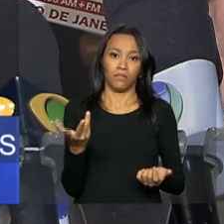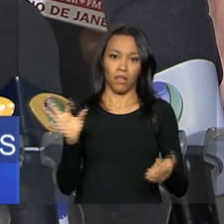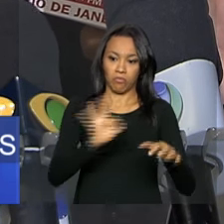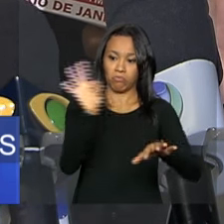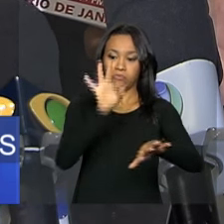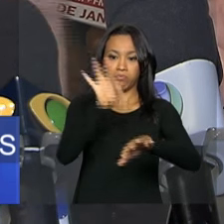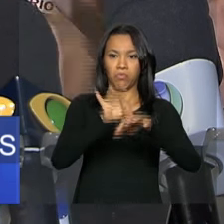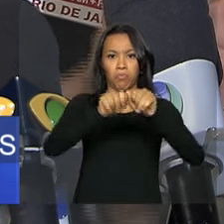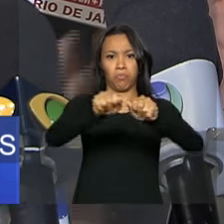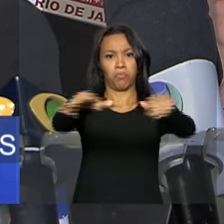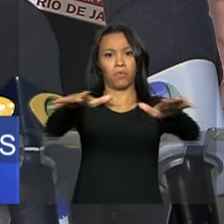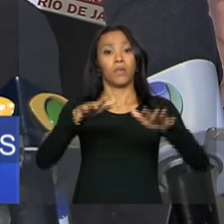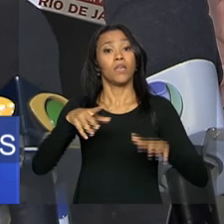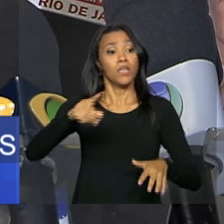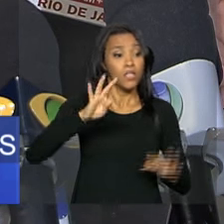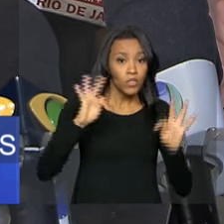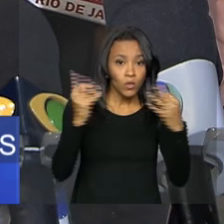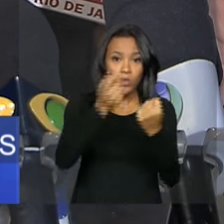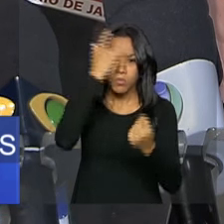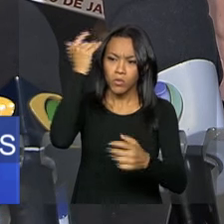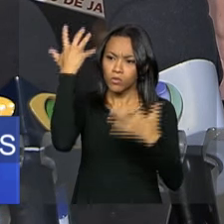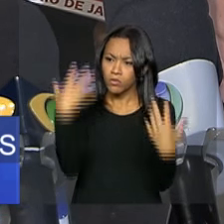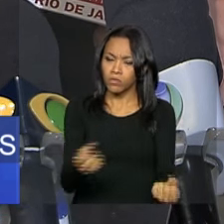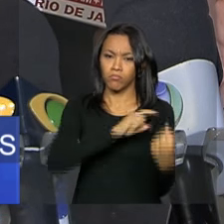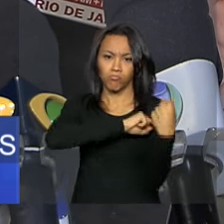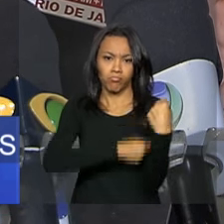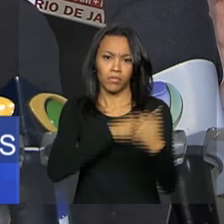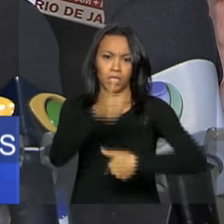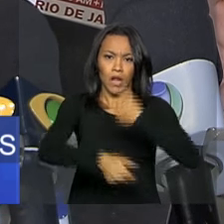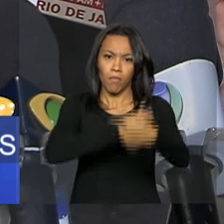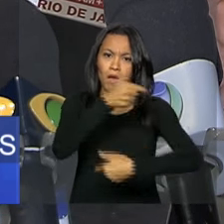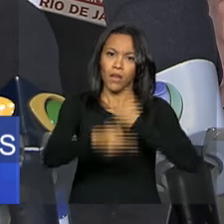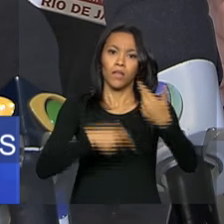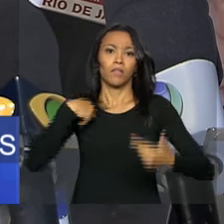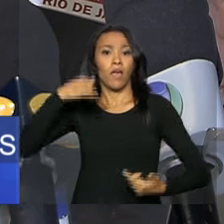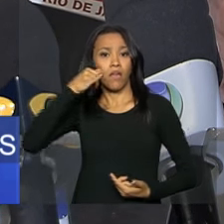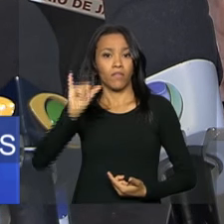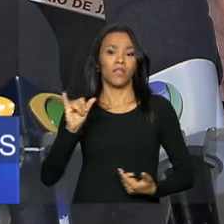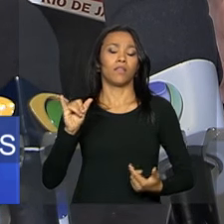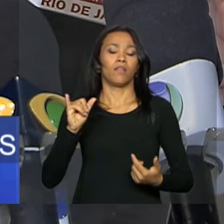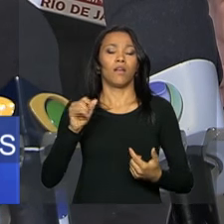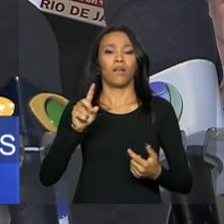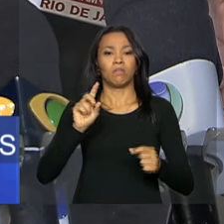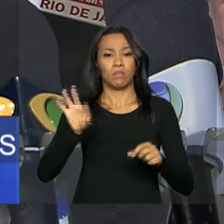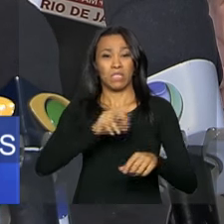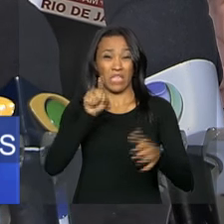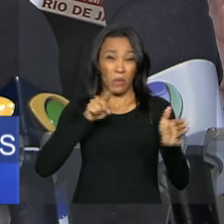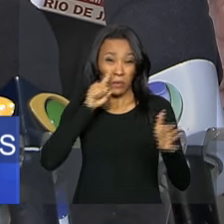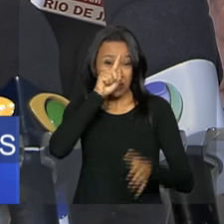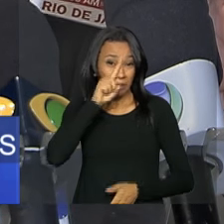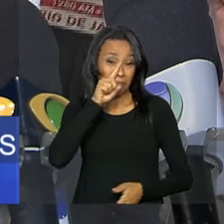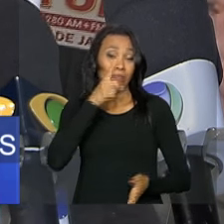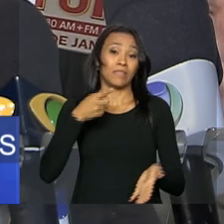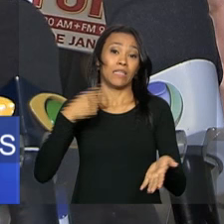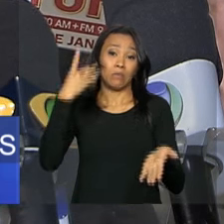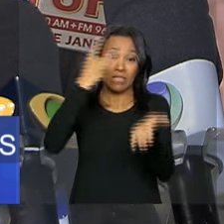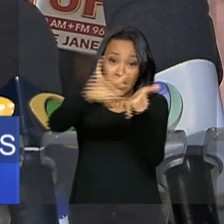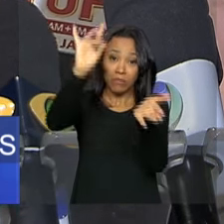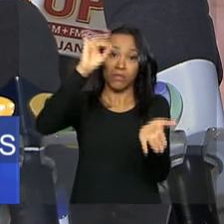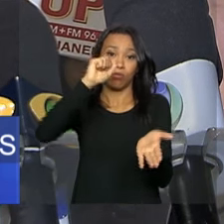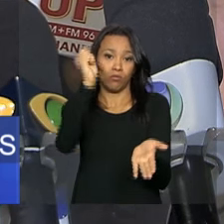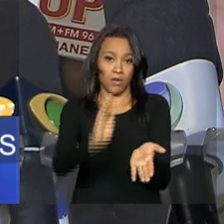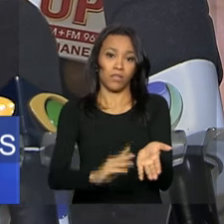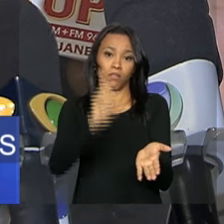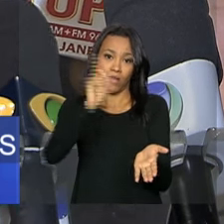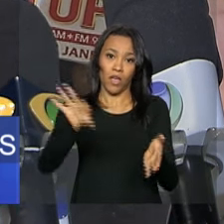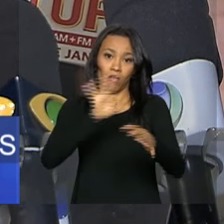e todo mundo mobilizado contra repito mais uma vez o inimigo número um do Brasil que hoje é o